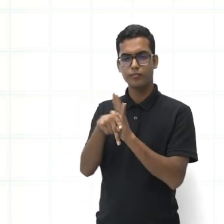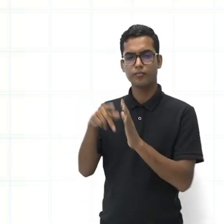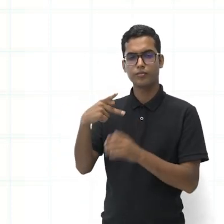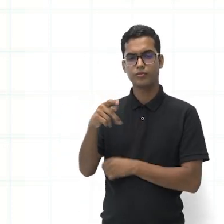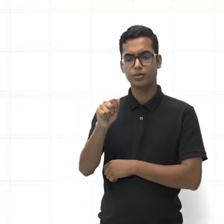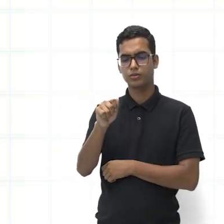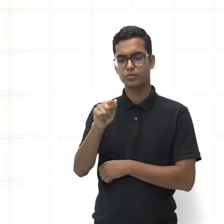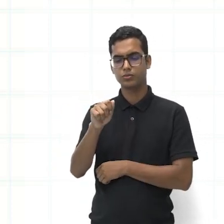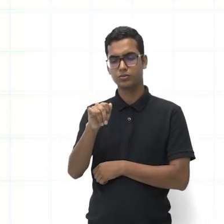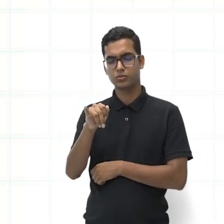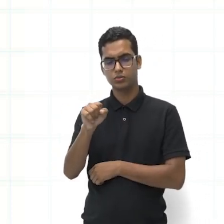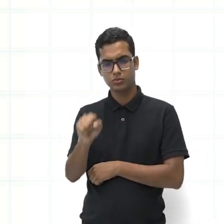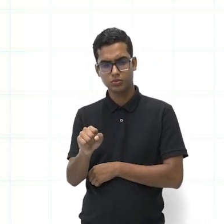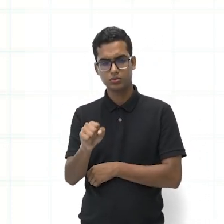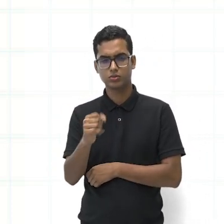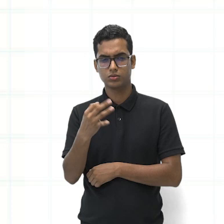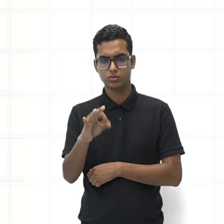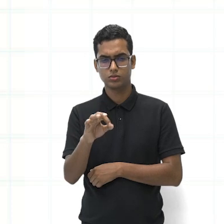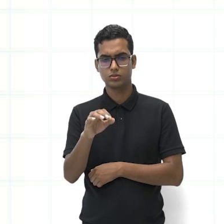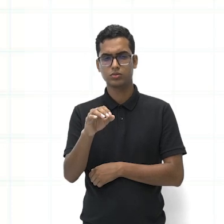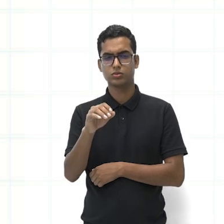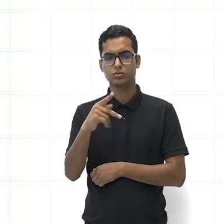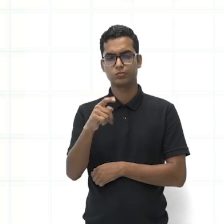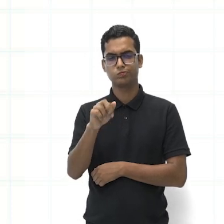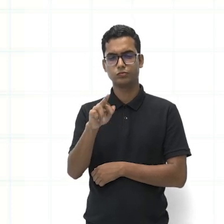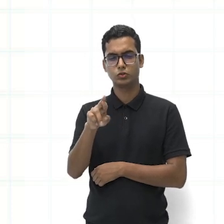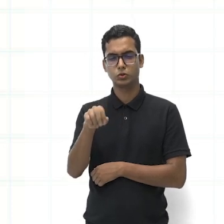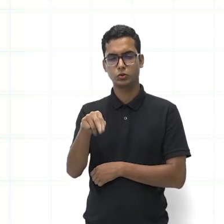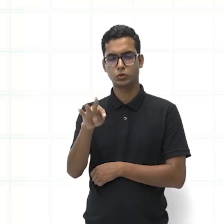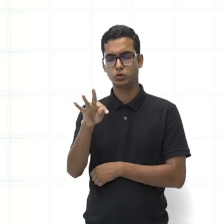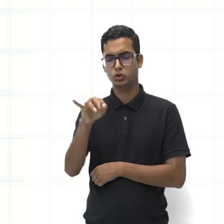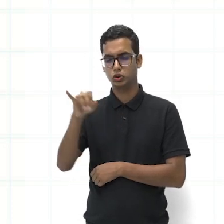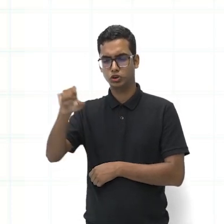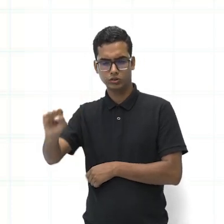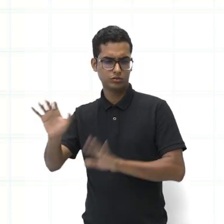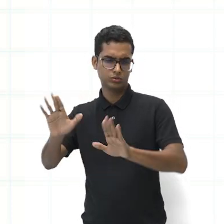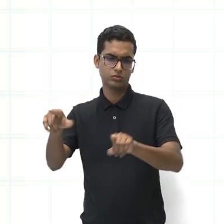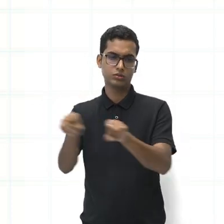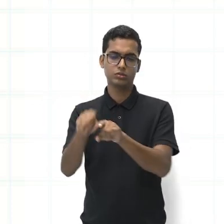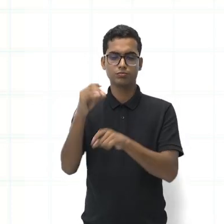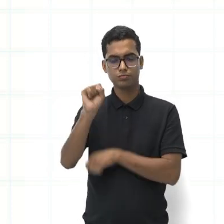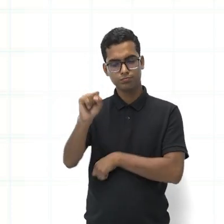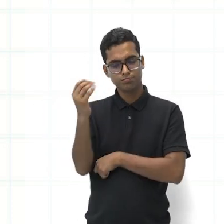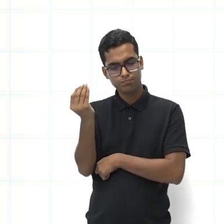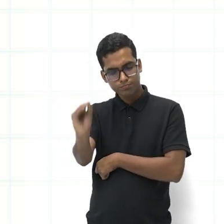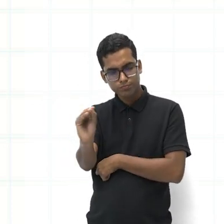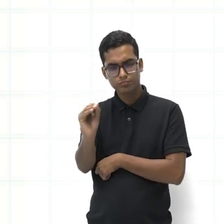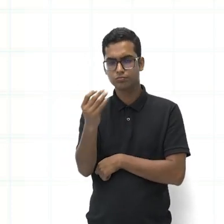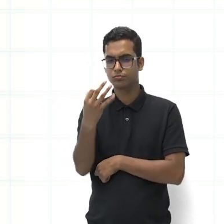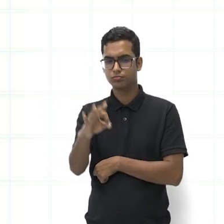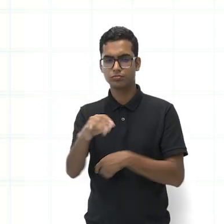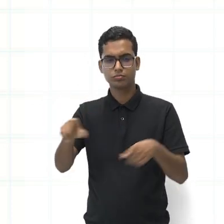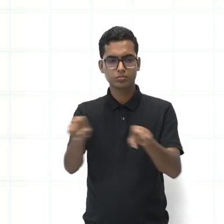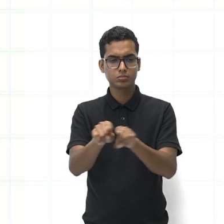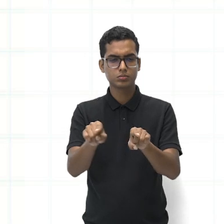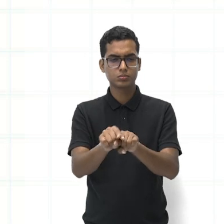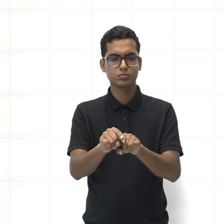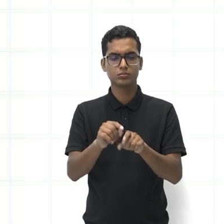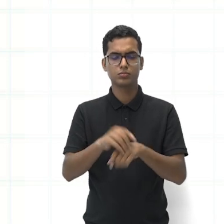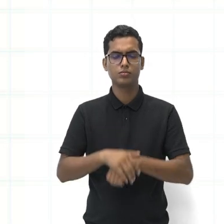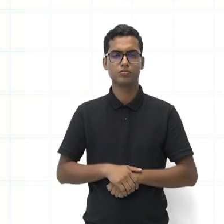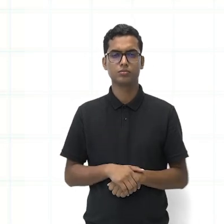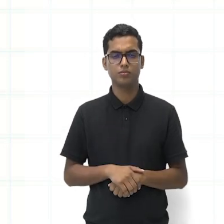tá? Não poderia ser is. Isso difere da pergunta acima. What are your parents' name? Qual é o nome dos